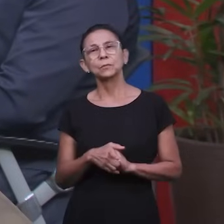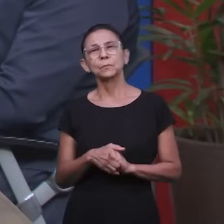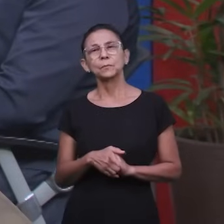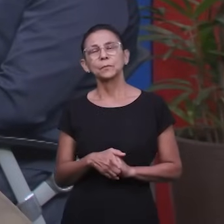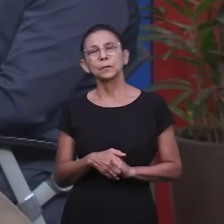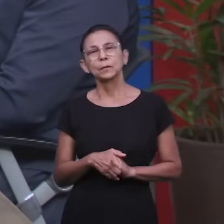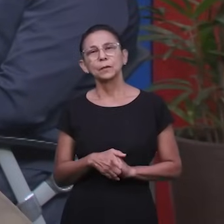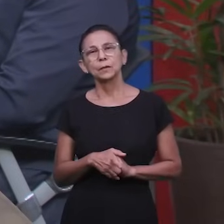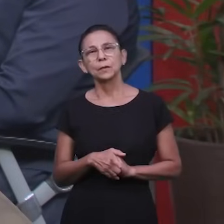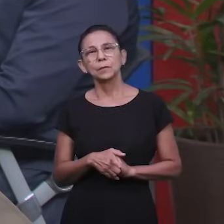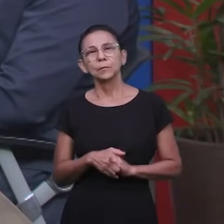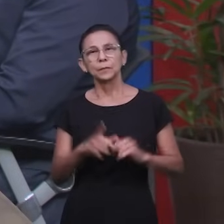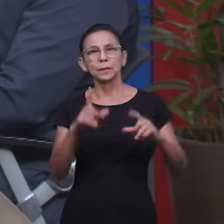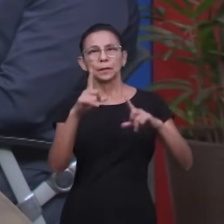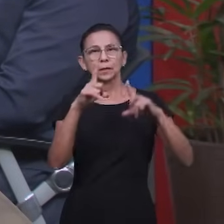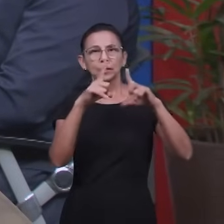decidiram